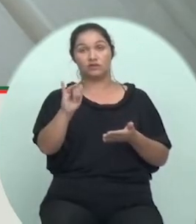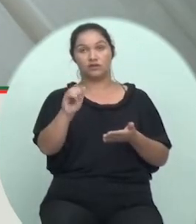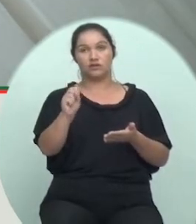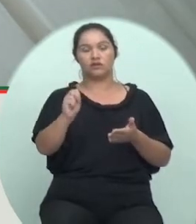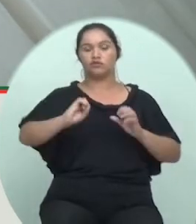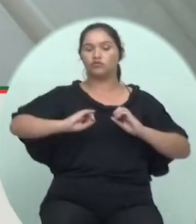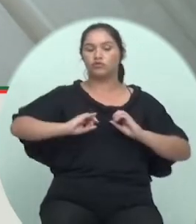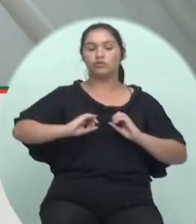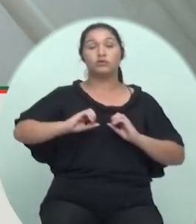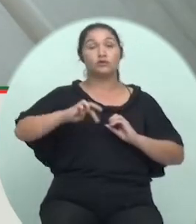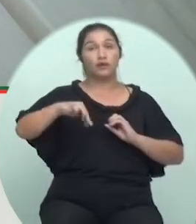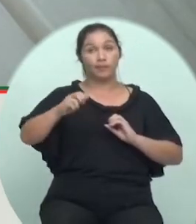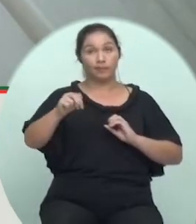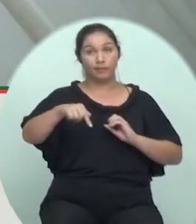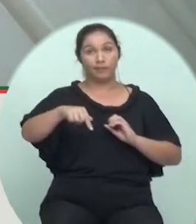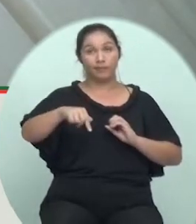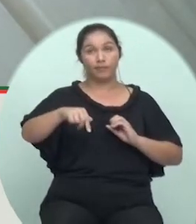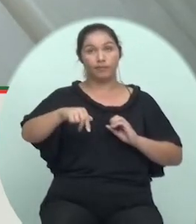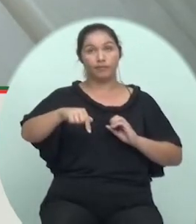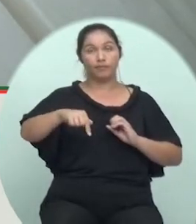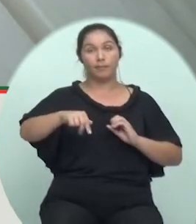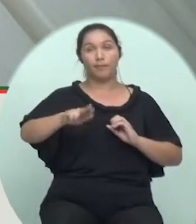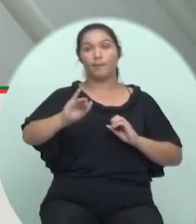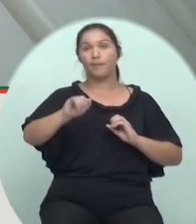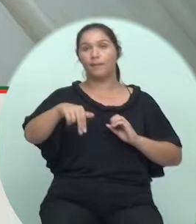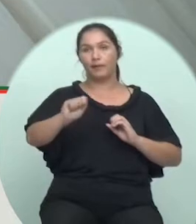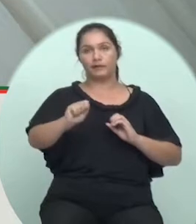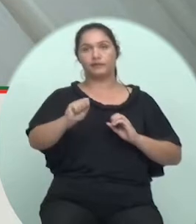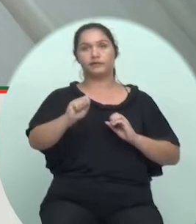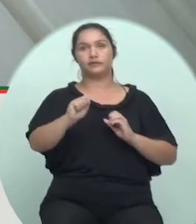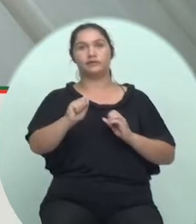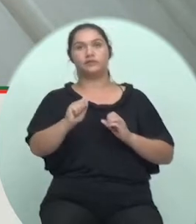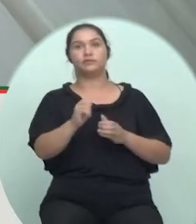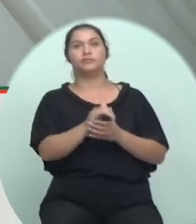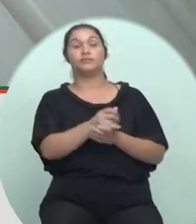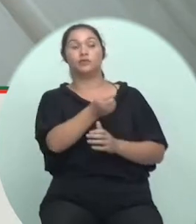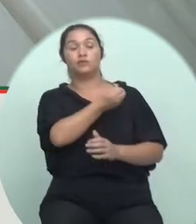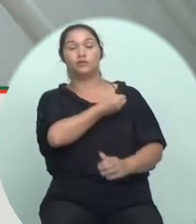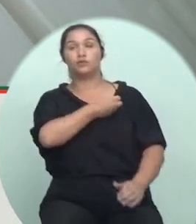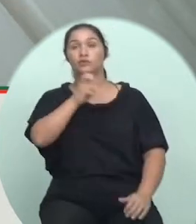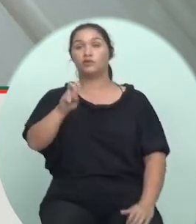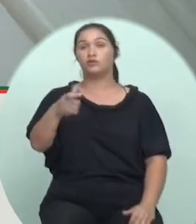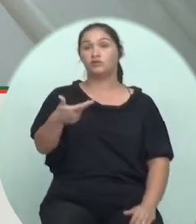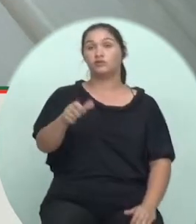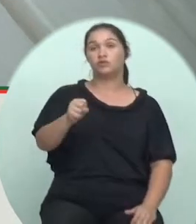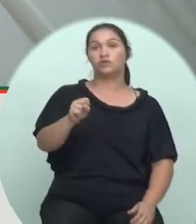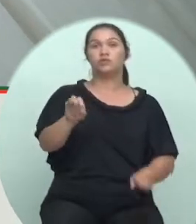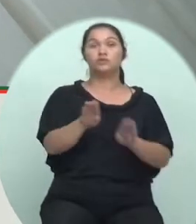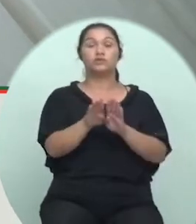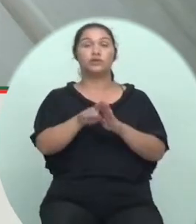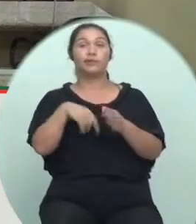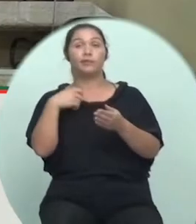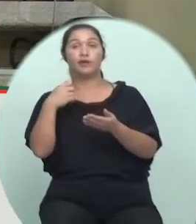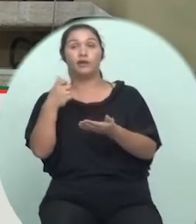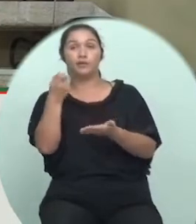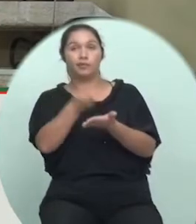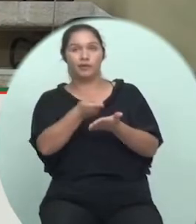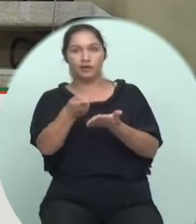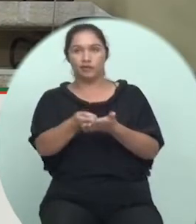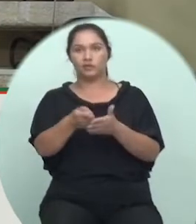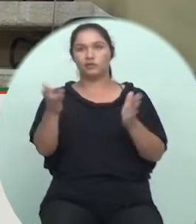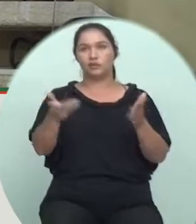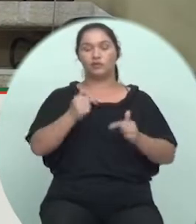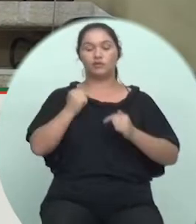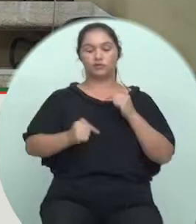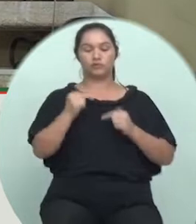DX-225LC sob o número do patrimônio número 528 e respectivos pagamentos. O requerimento está em discussão. Com